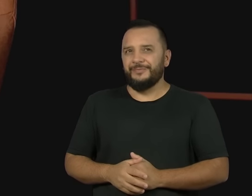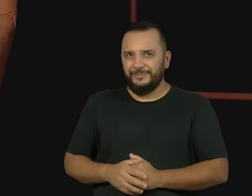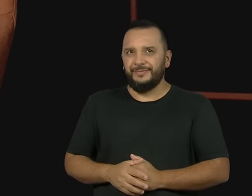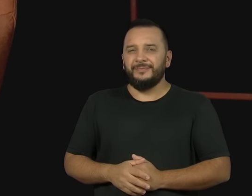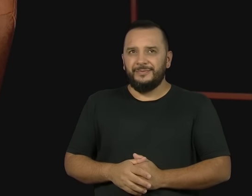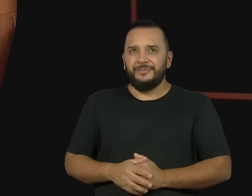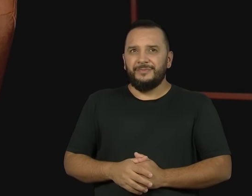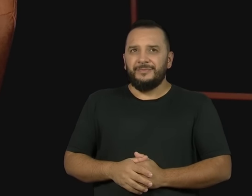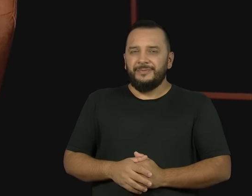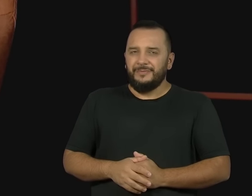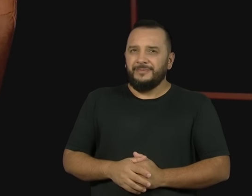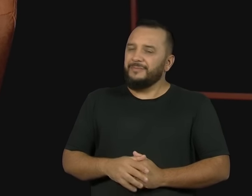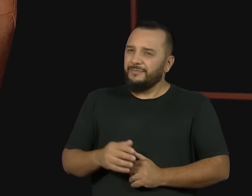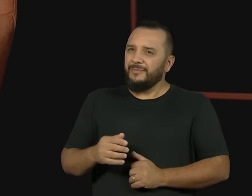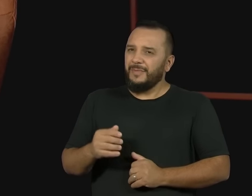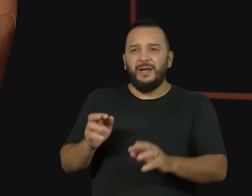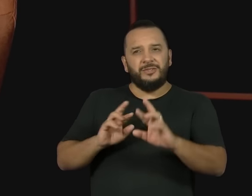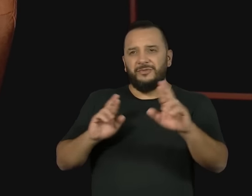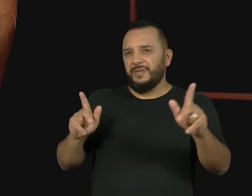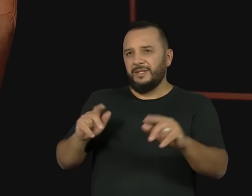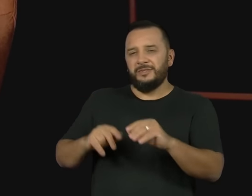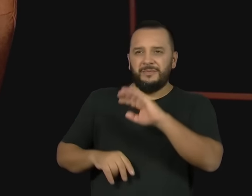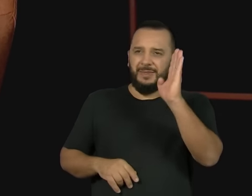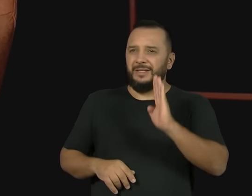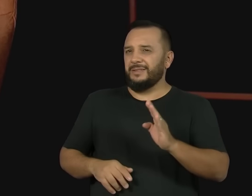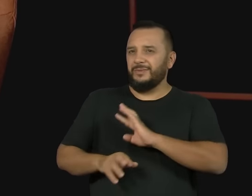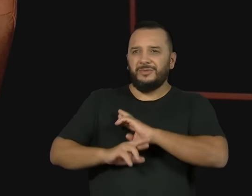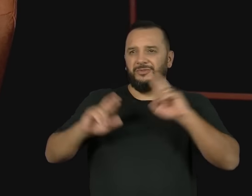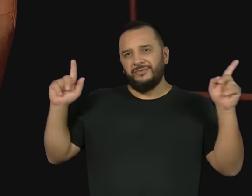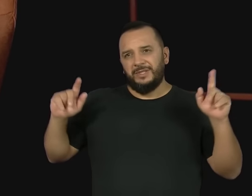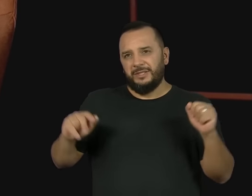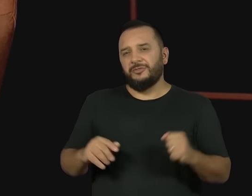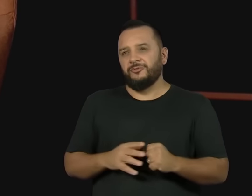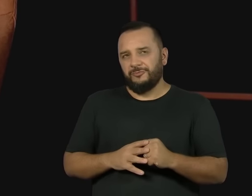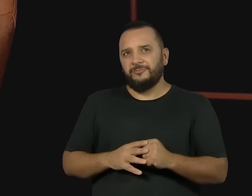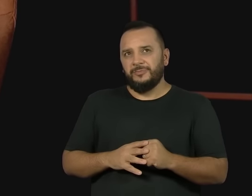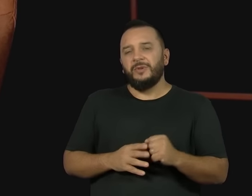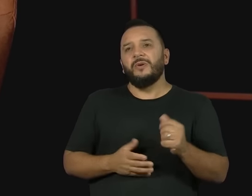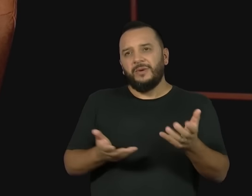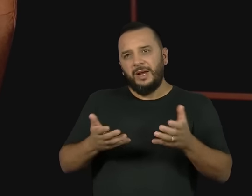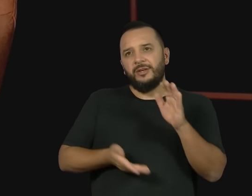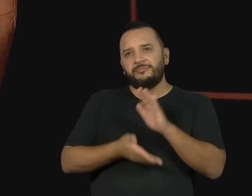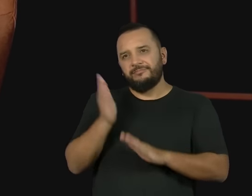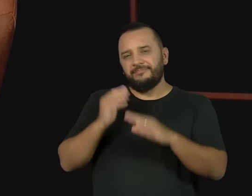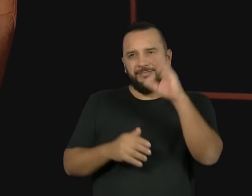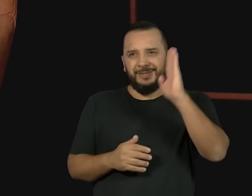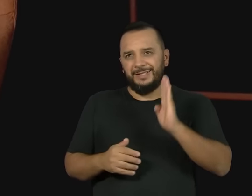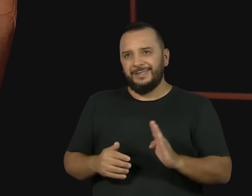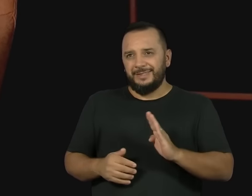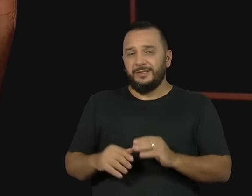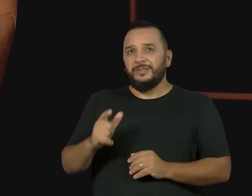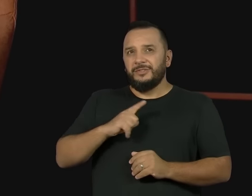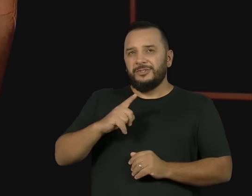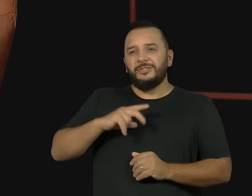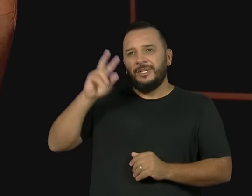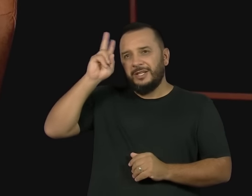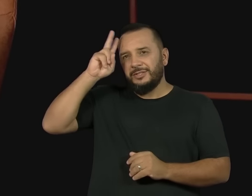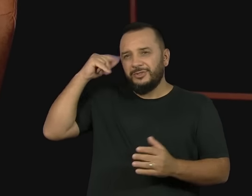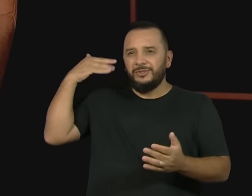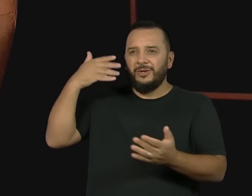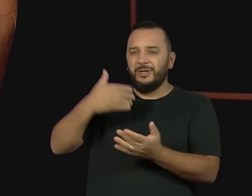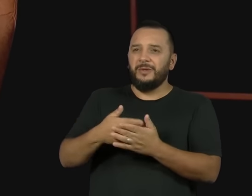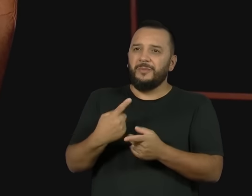falou, não, é diferente, é gente diferente. Eu quero ir para o Brasil, porque a gente tinha um histórico. Meu avô